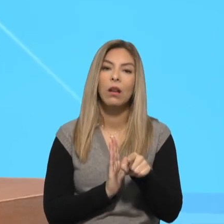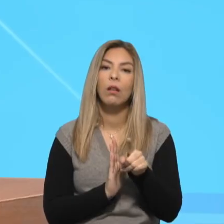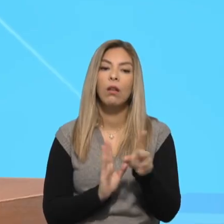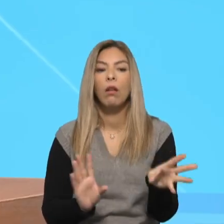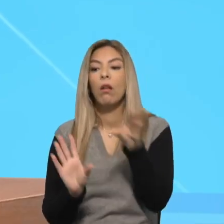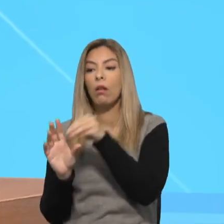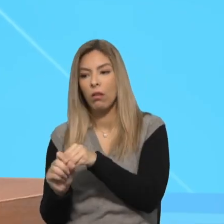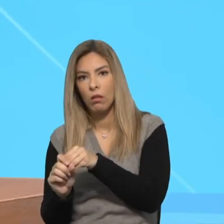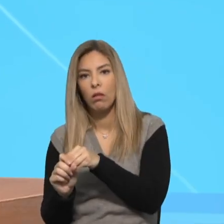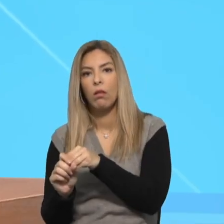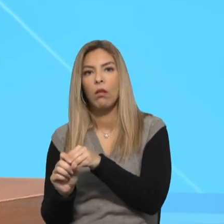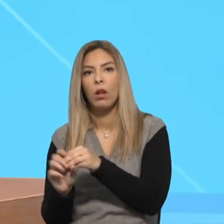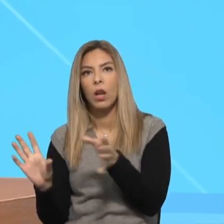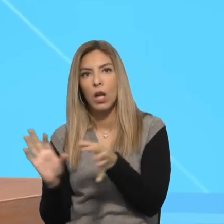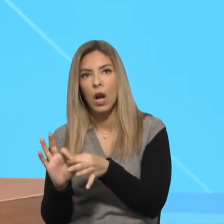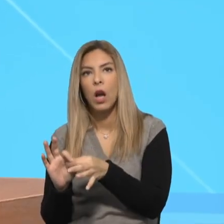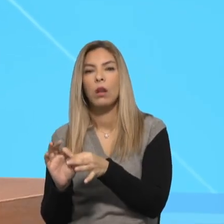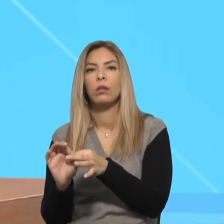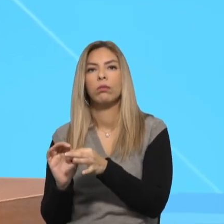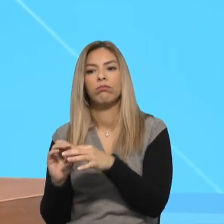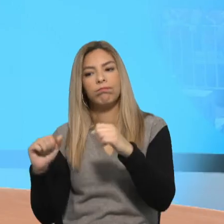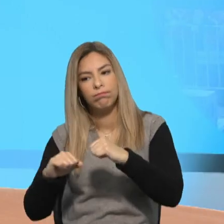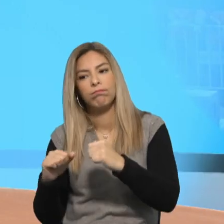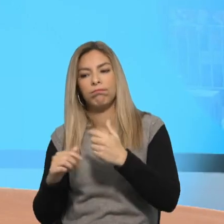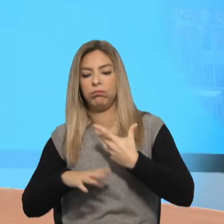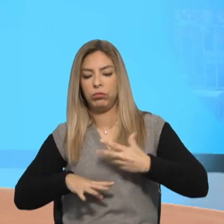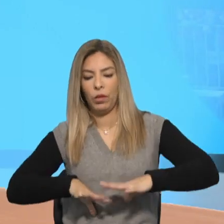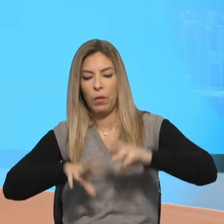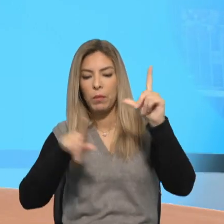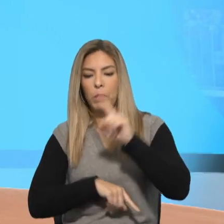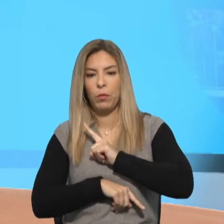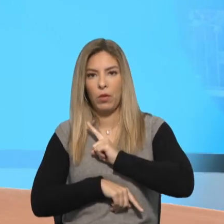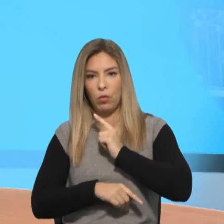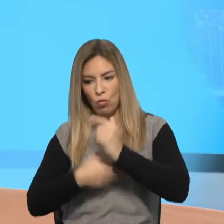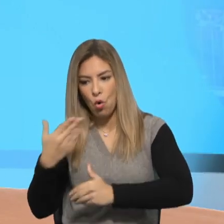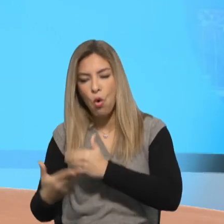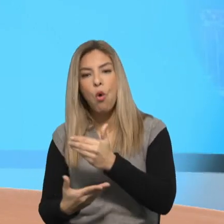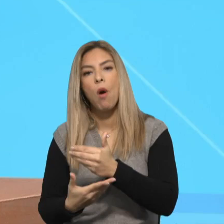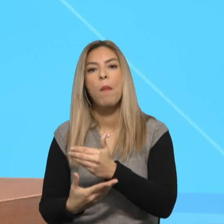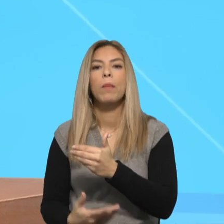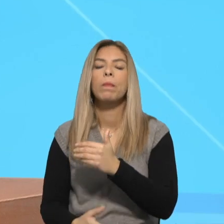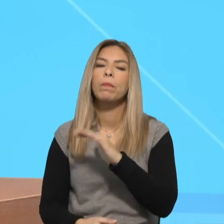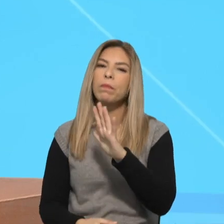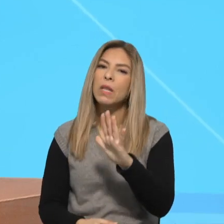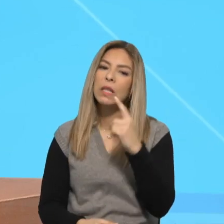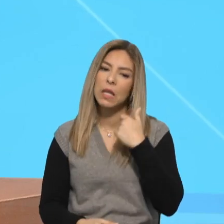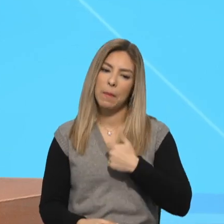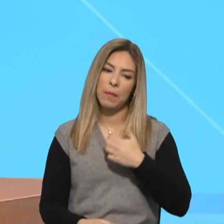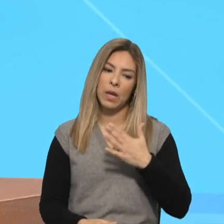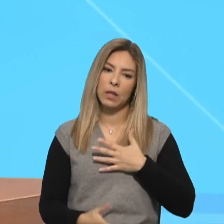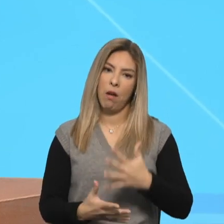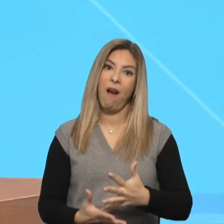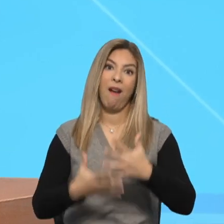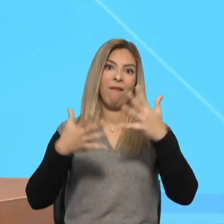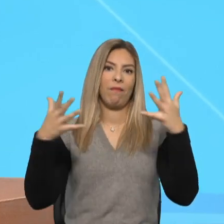as questões todas ligadas à conciliação, ao desenvolvimento pessoal. E é muito interessante perceber que temos de empresas, desde multinacionais